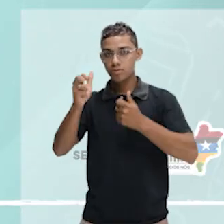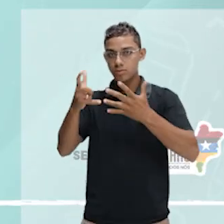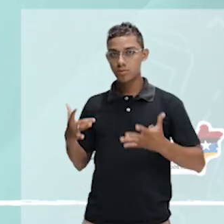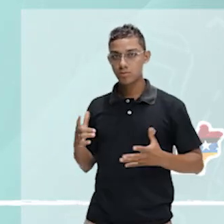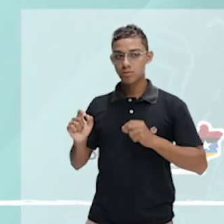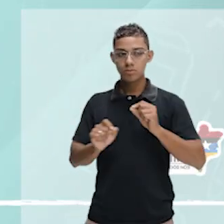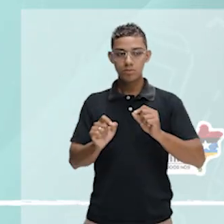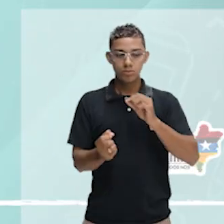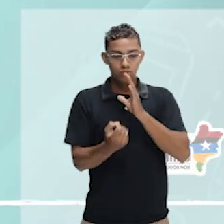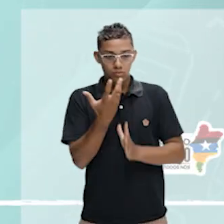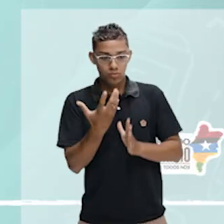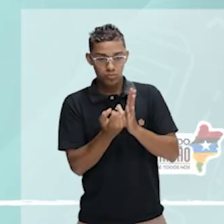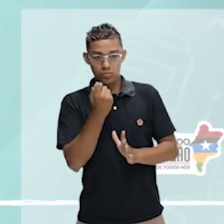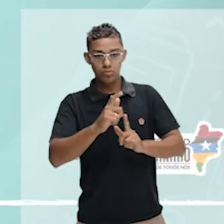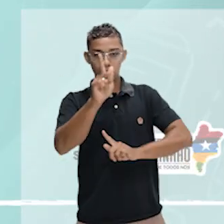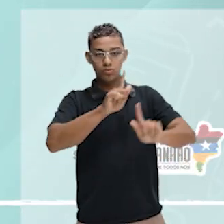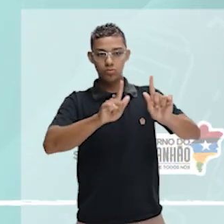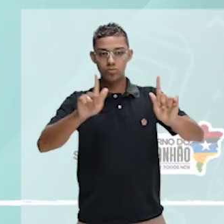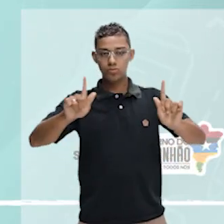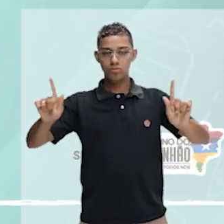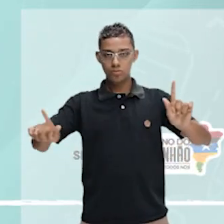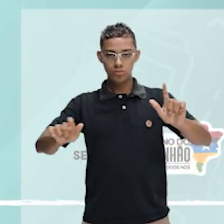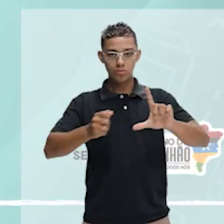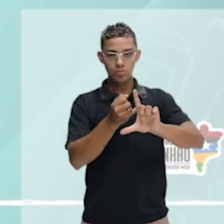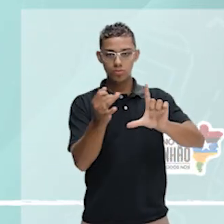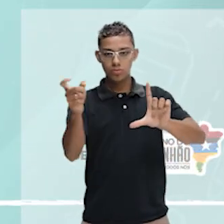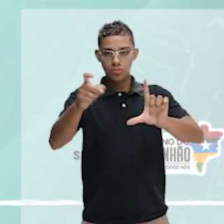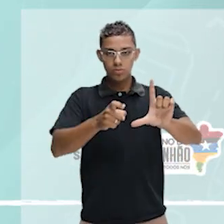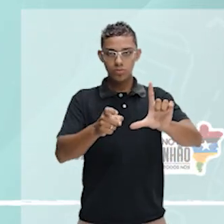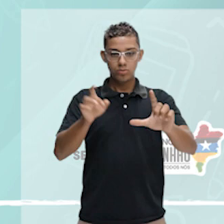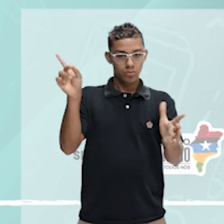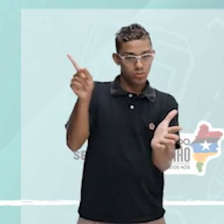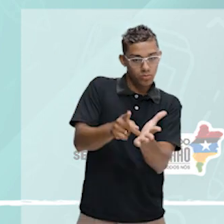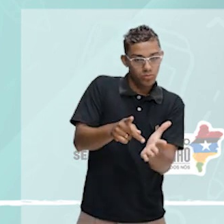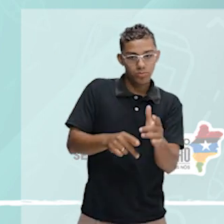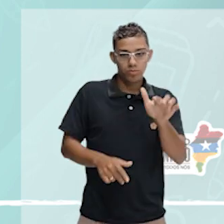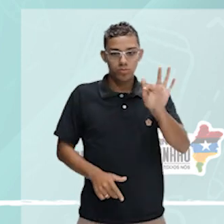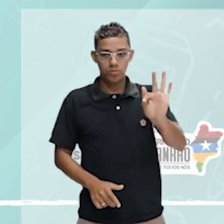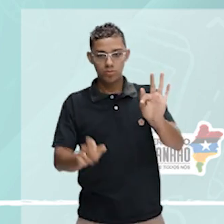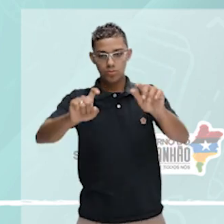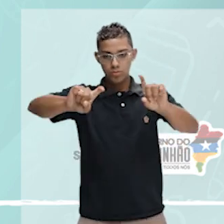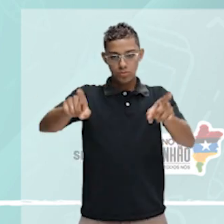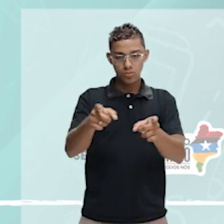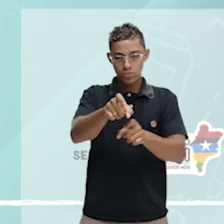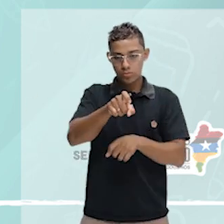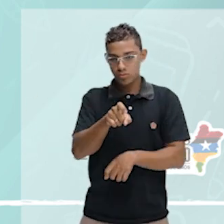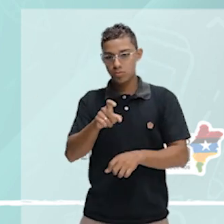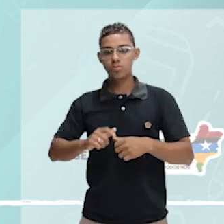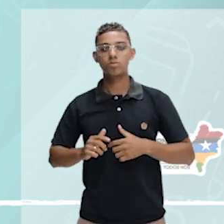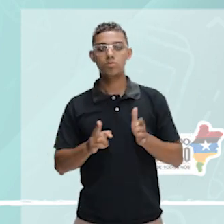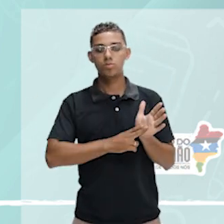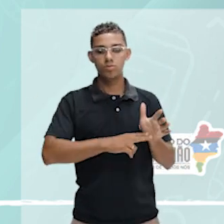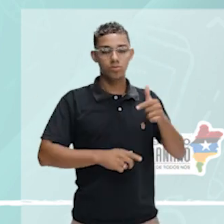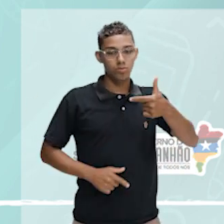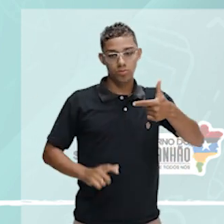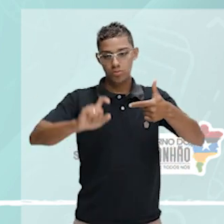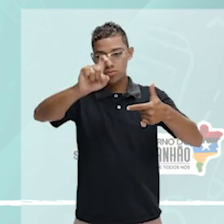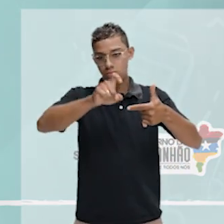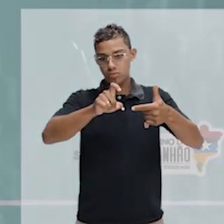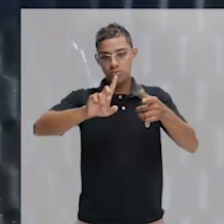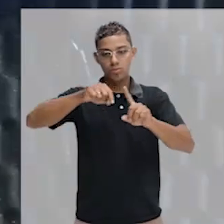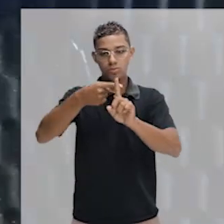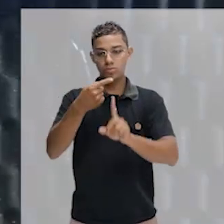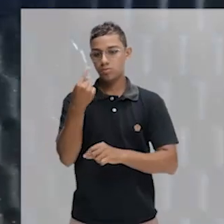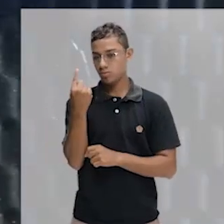construa o gráfico da função real definida por f de x é igual a 2 elevado a x + 1 perceba